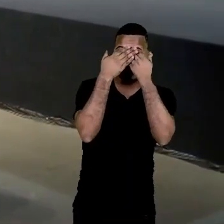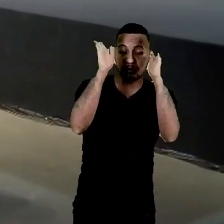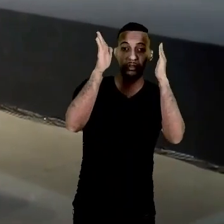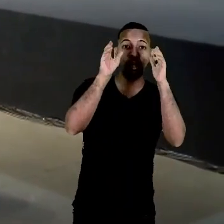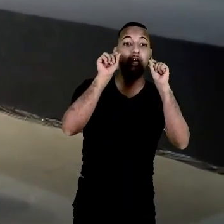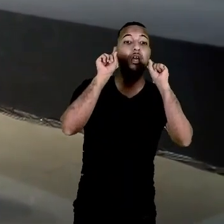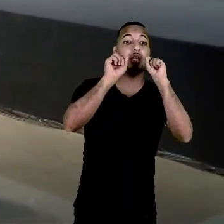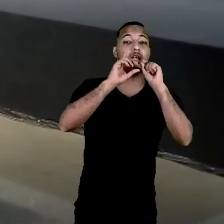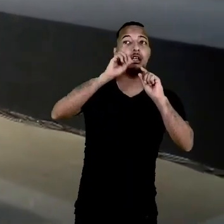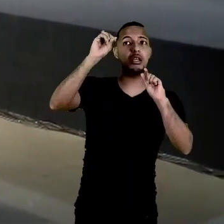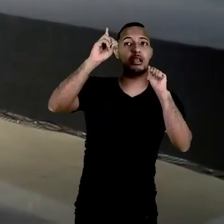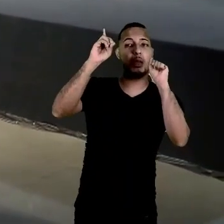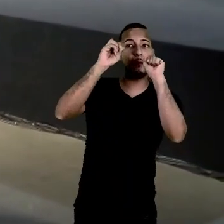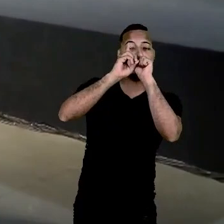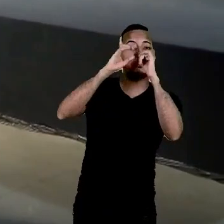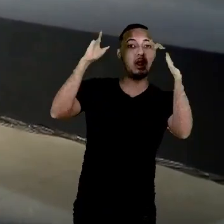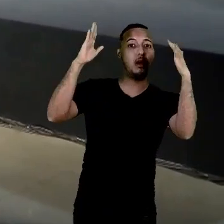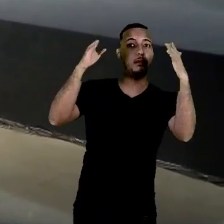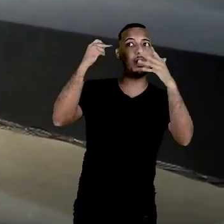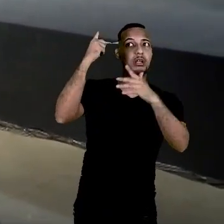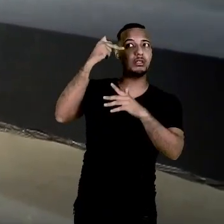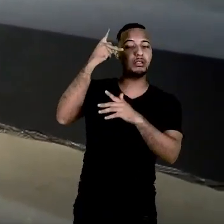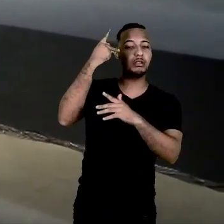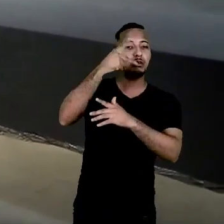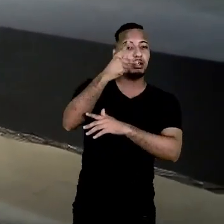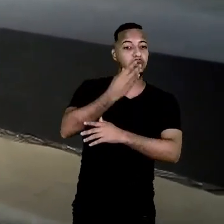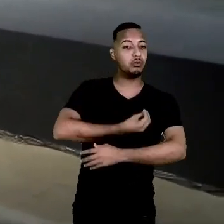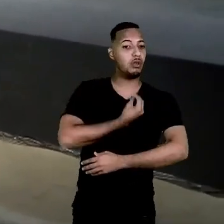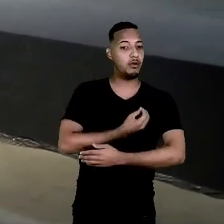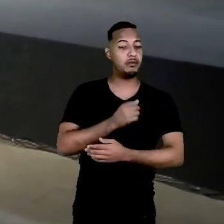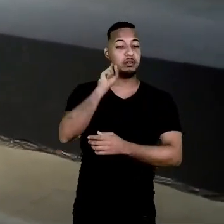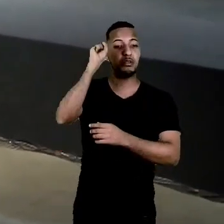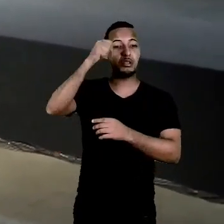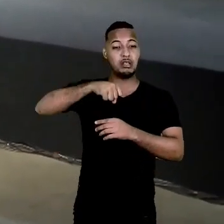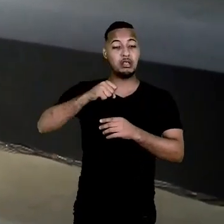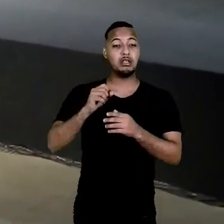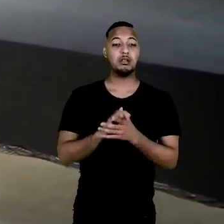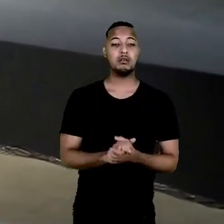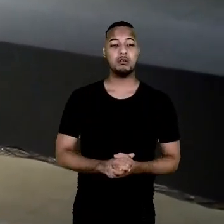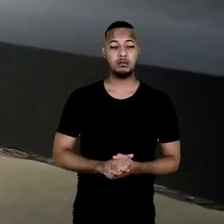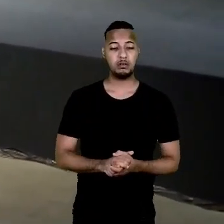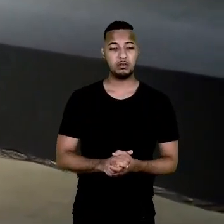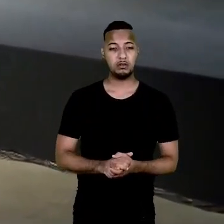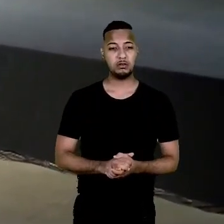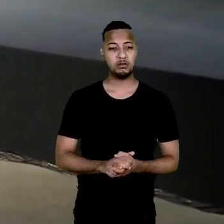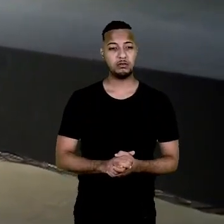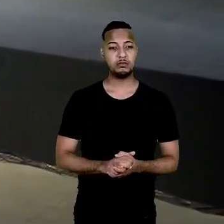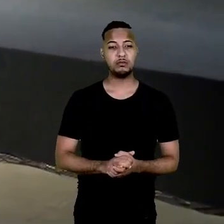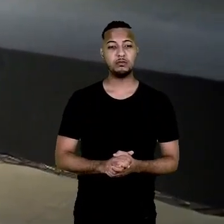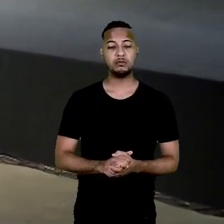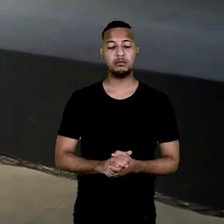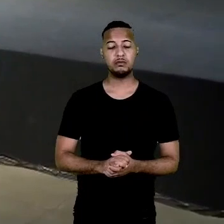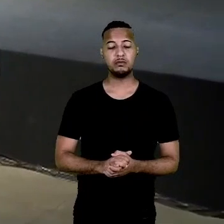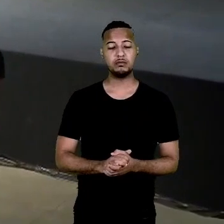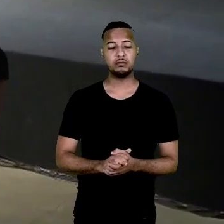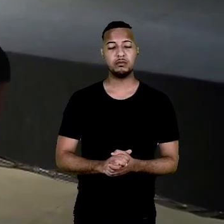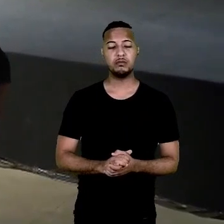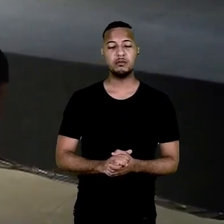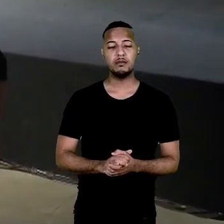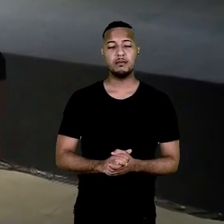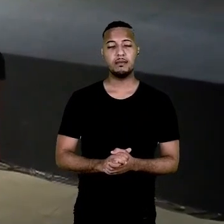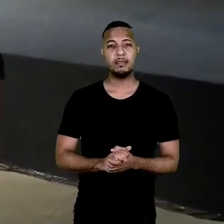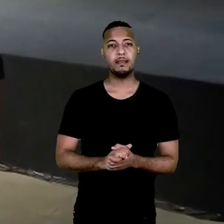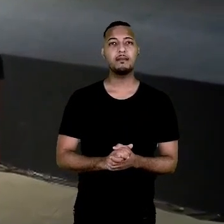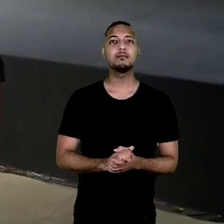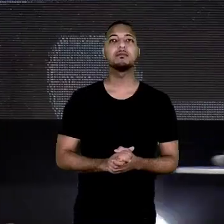fortaleza em sua volta. E se essa fortaleza não for quebrada, meu amigo, pode ter certeza que o diabo vai querer te